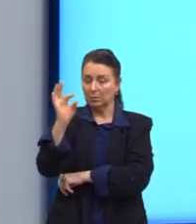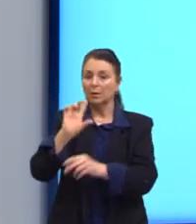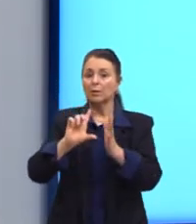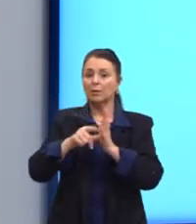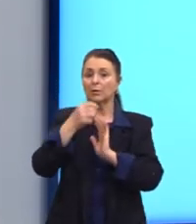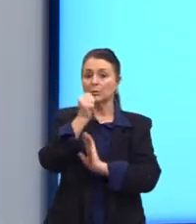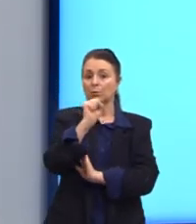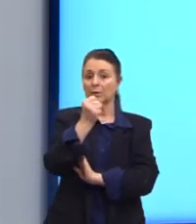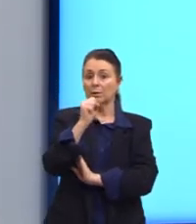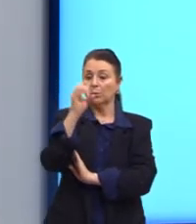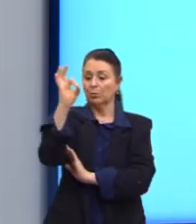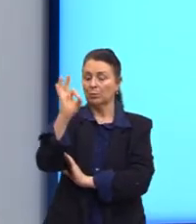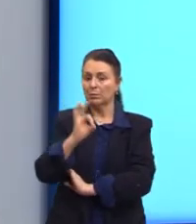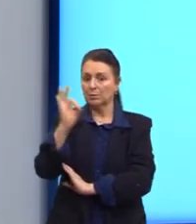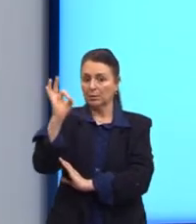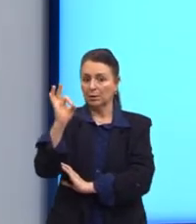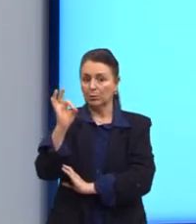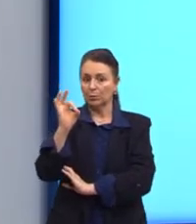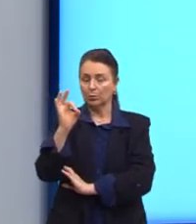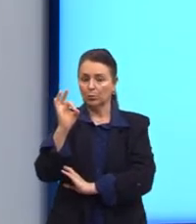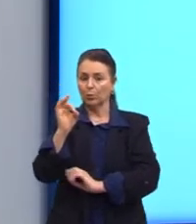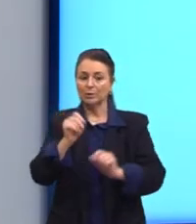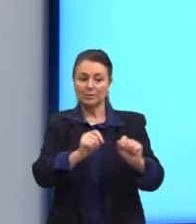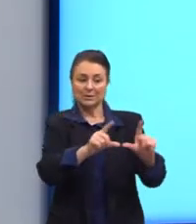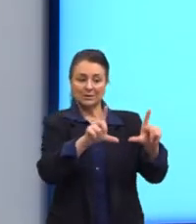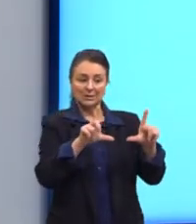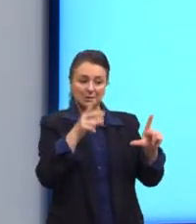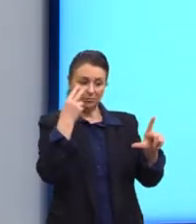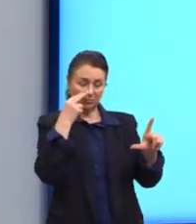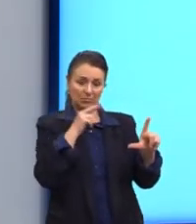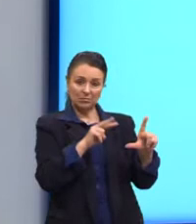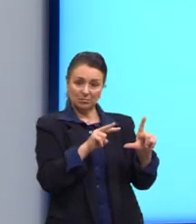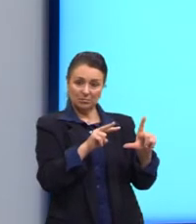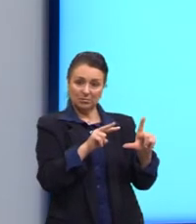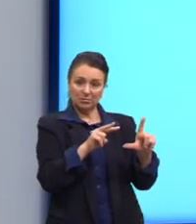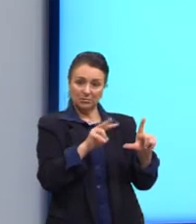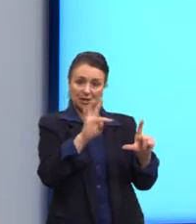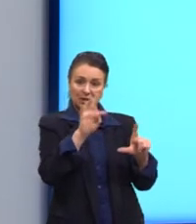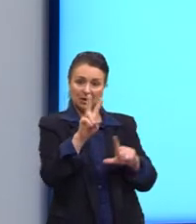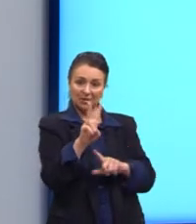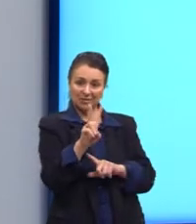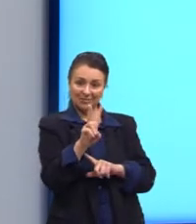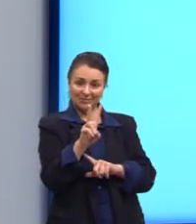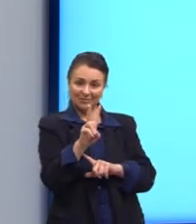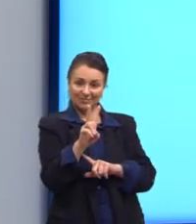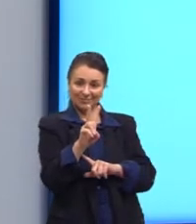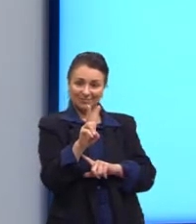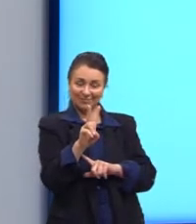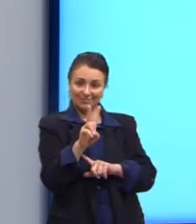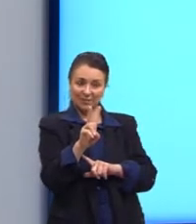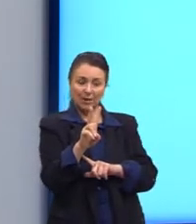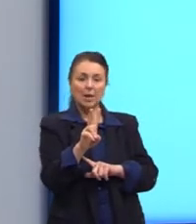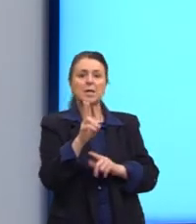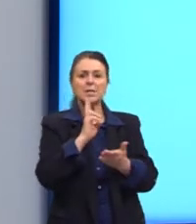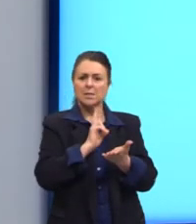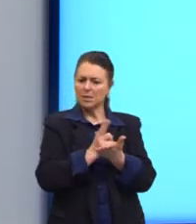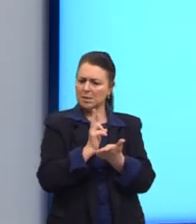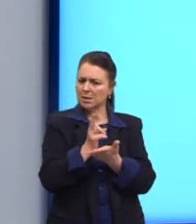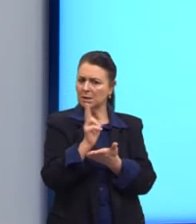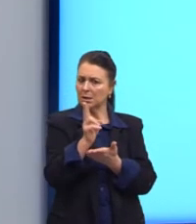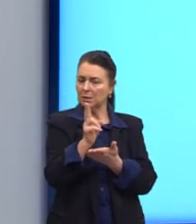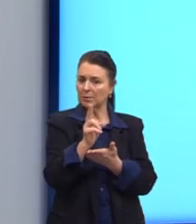88% dos telespectadores assistem a filmes na TV regularmente